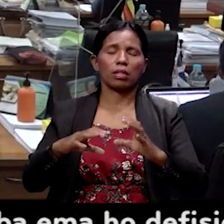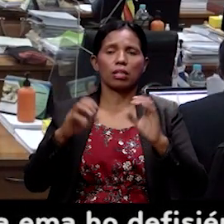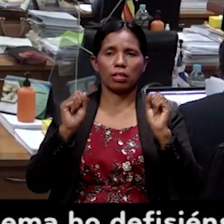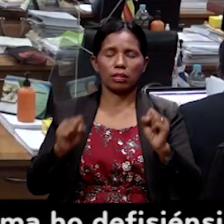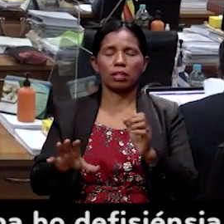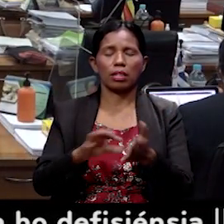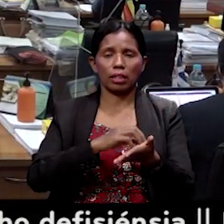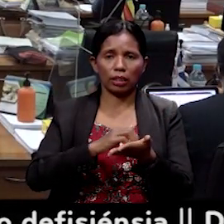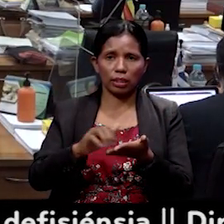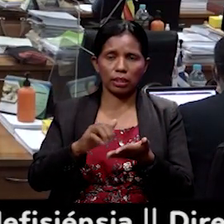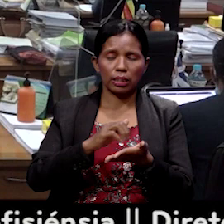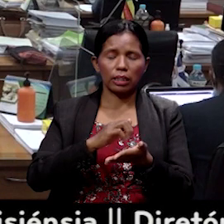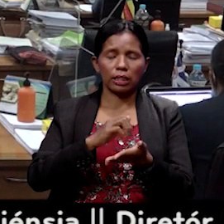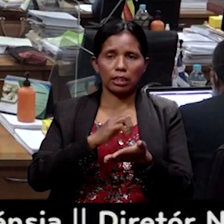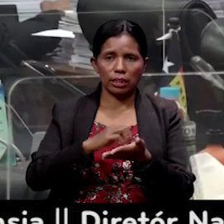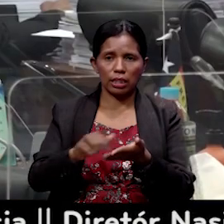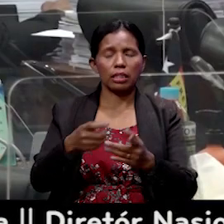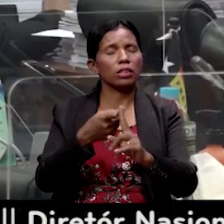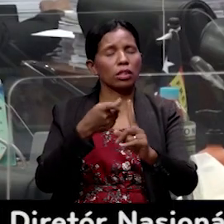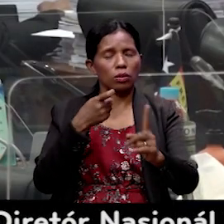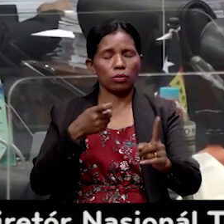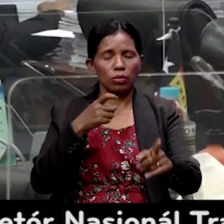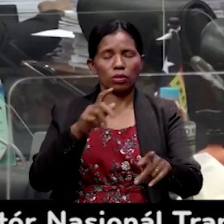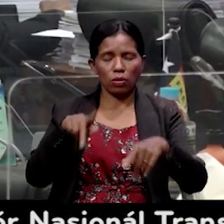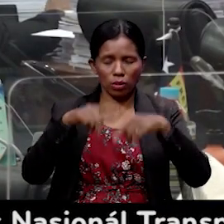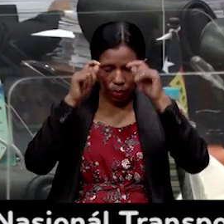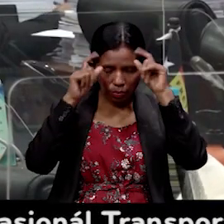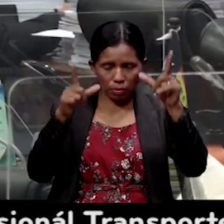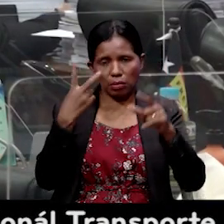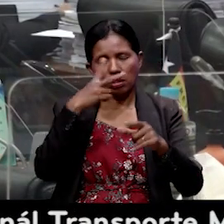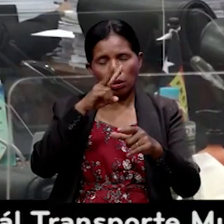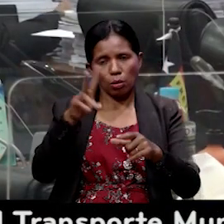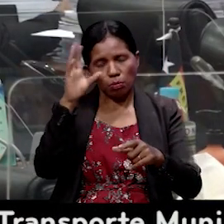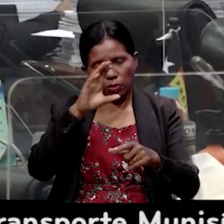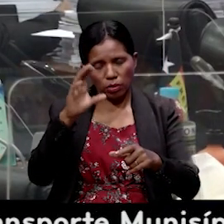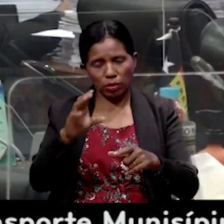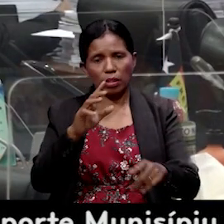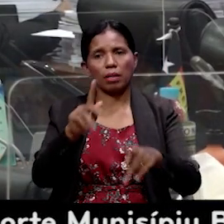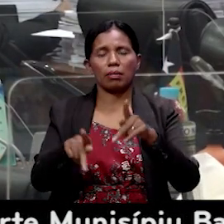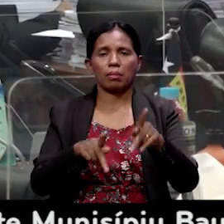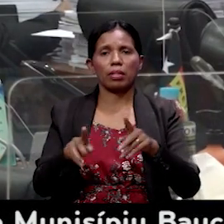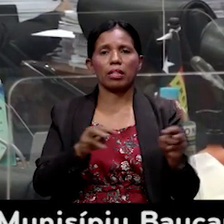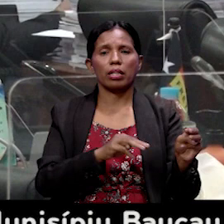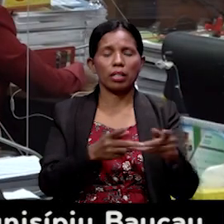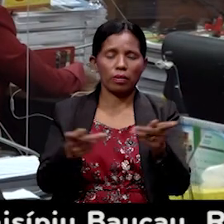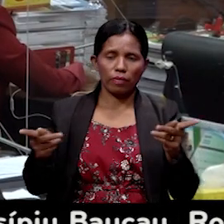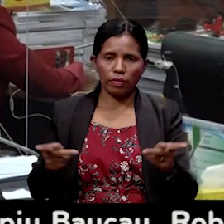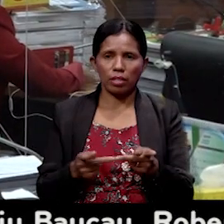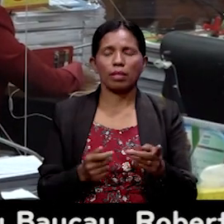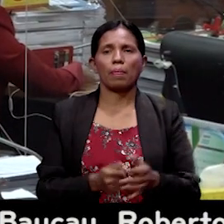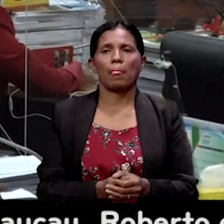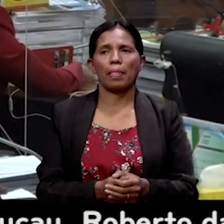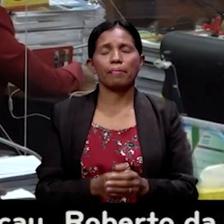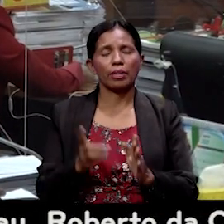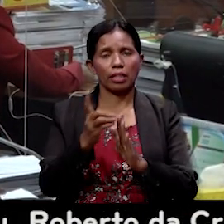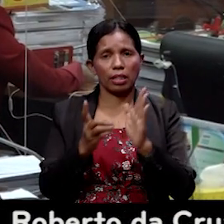licença e a território nacional ba efeito verificação identidade residência. Decreto Parlamento Nacional